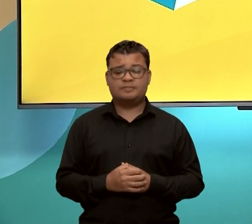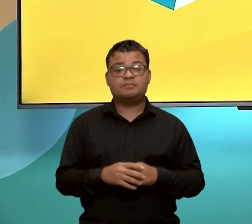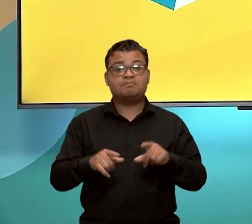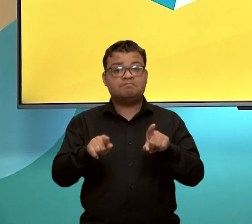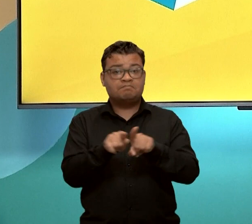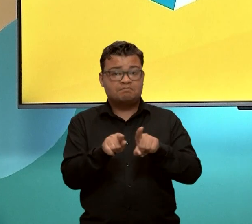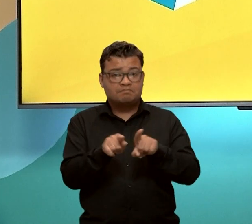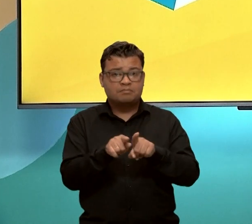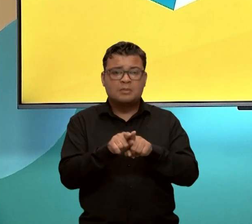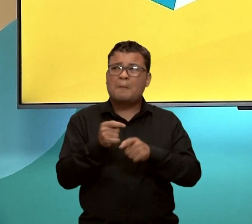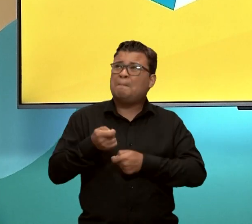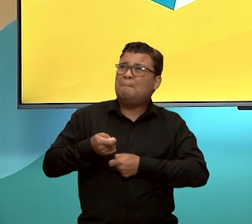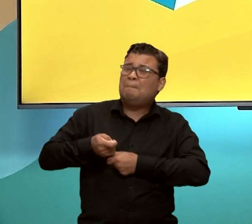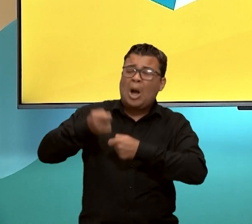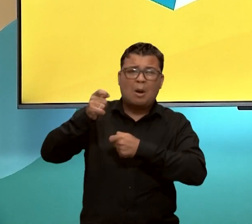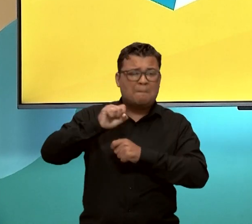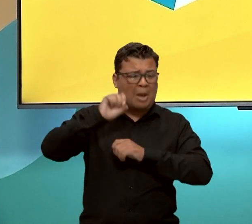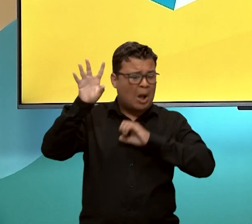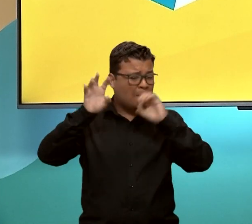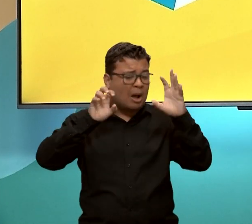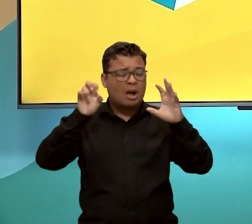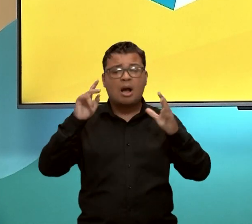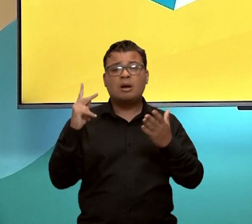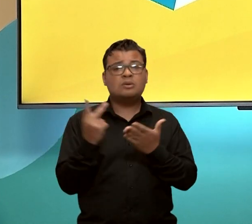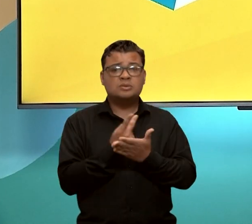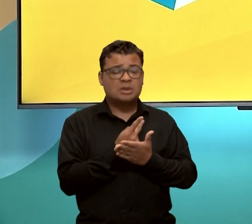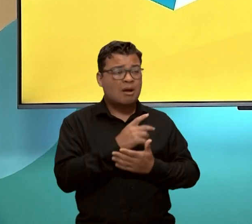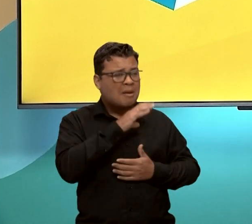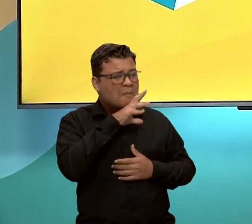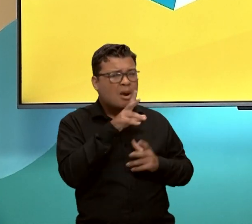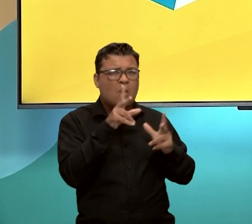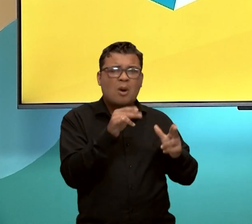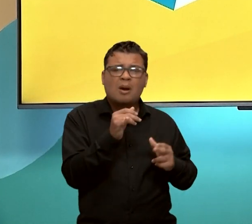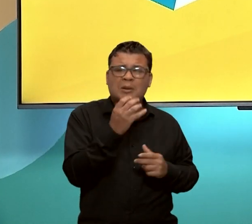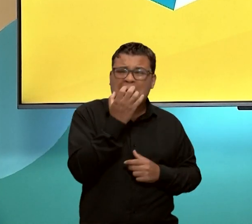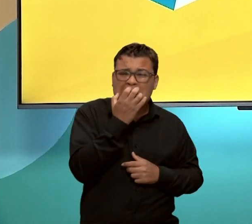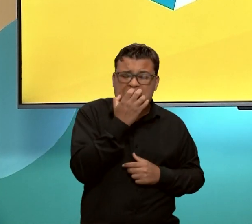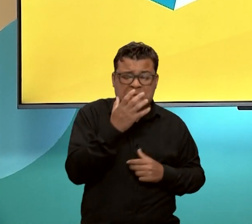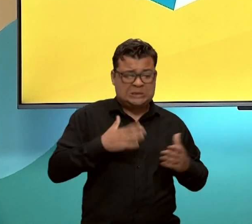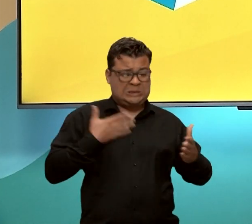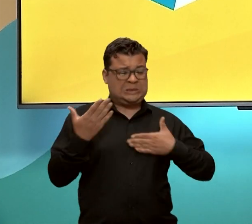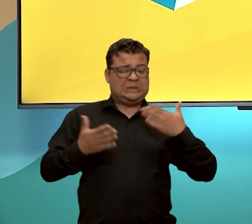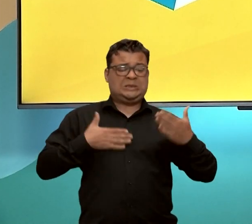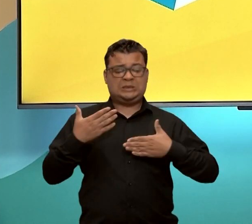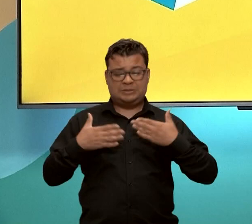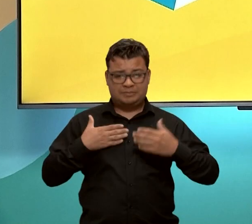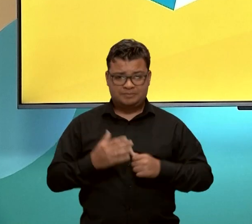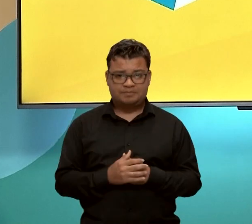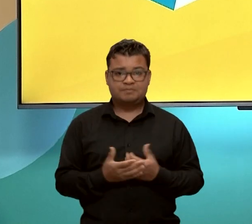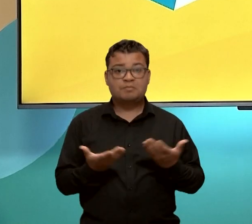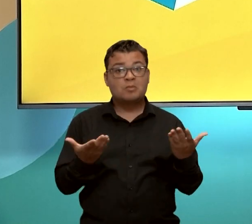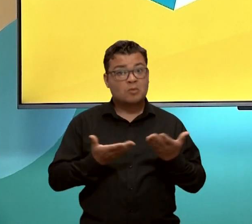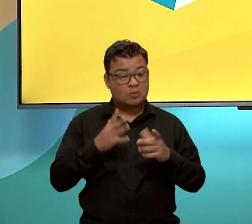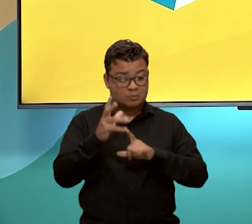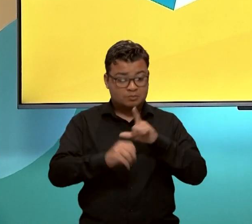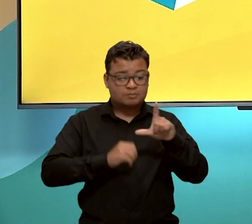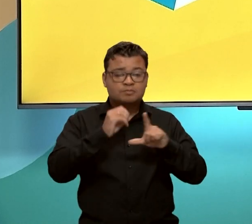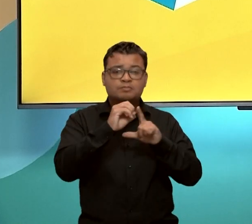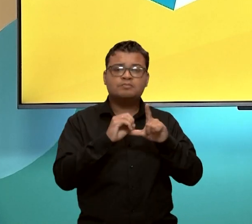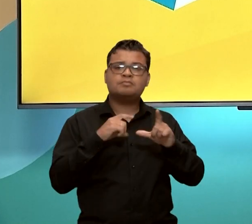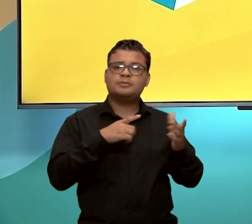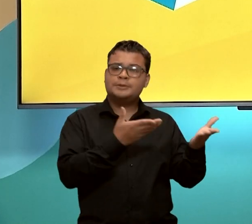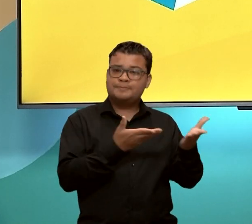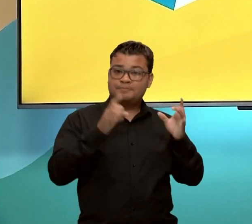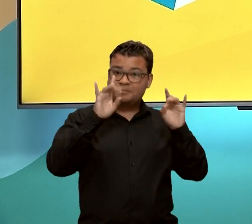fogos de artifício também podem assustar os animais, como os cachorros. No programa de hoje, especialistas vão falar como é